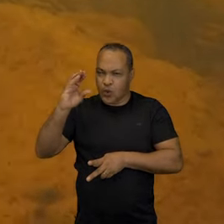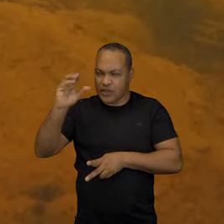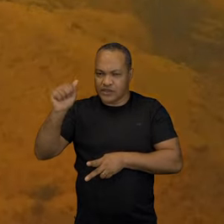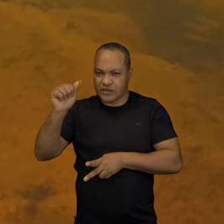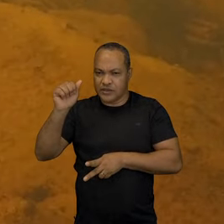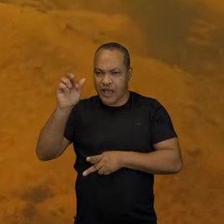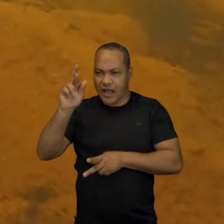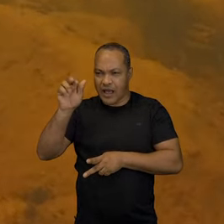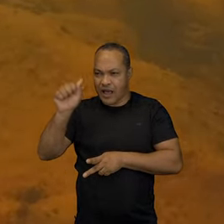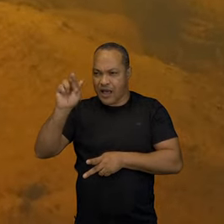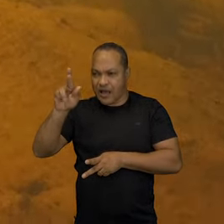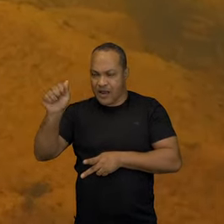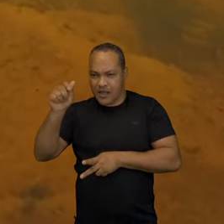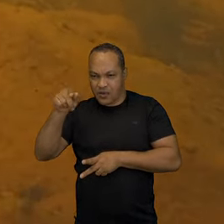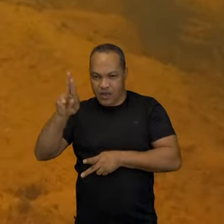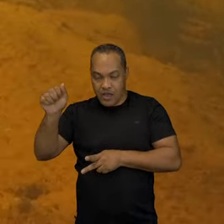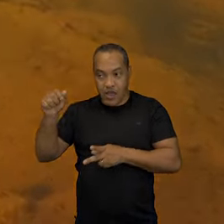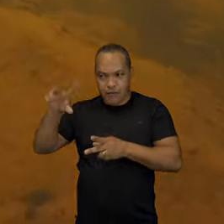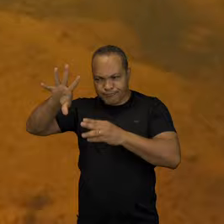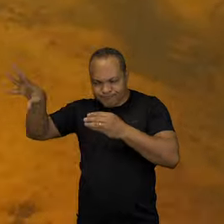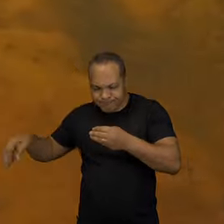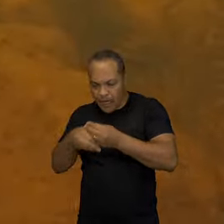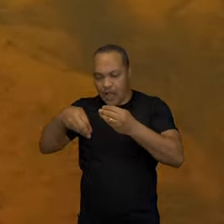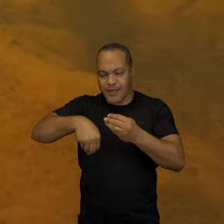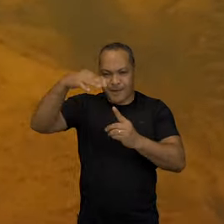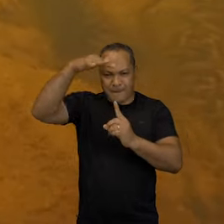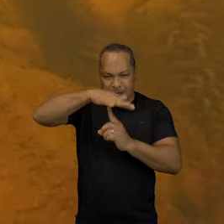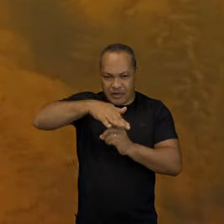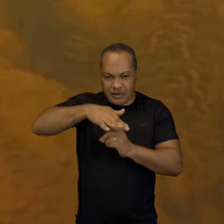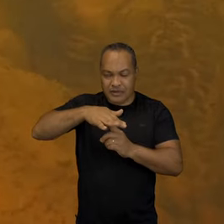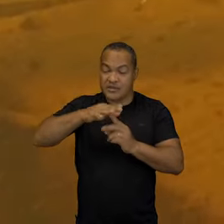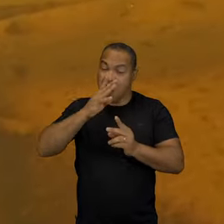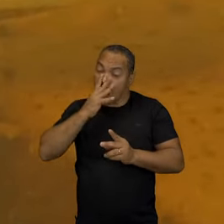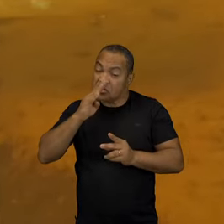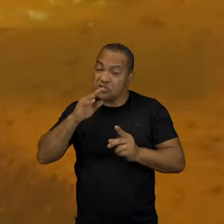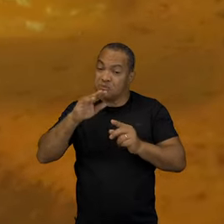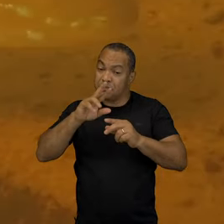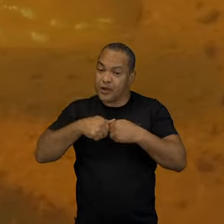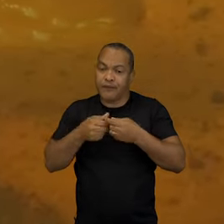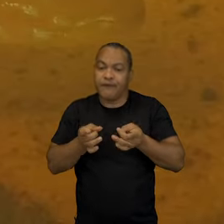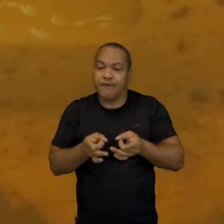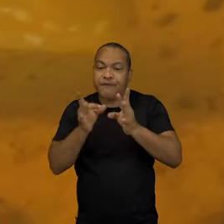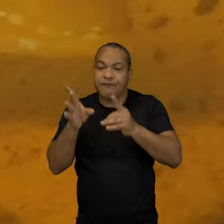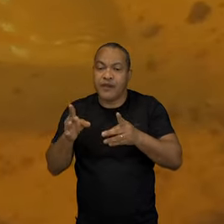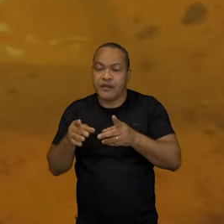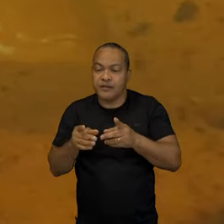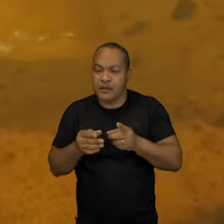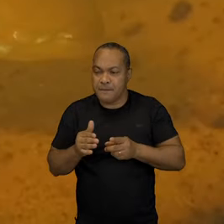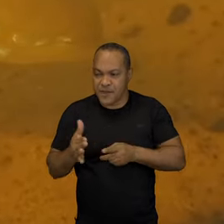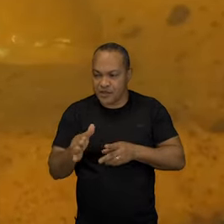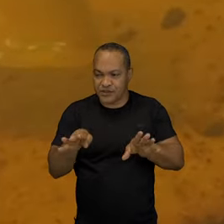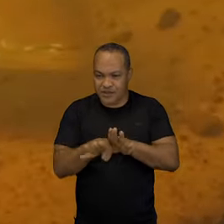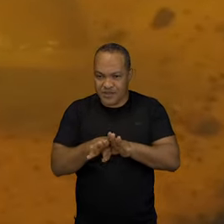Mas a causa de sua introdução na bacia do Rio Paraná provavelmente foi o comércio como peixe